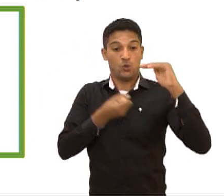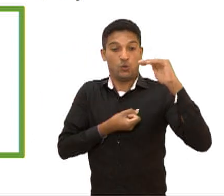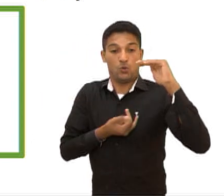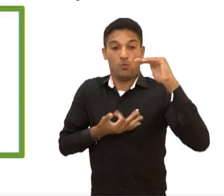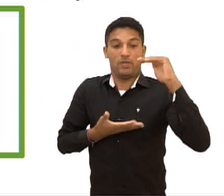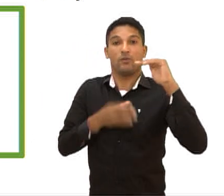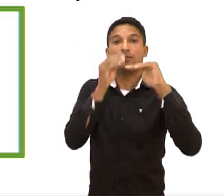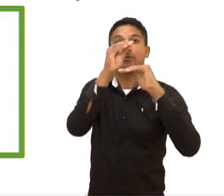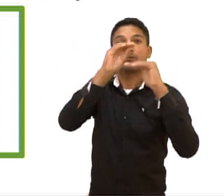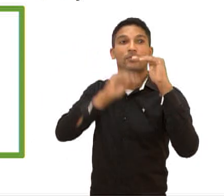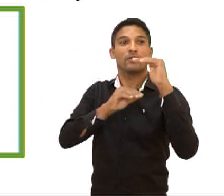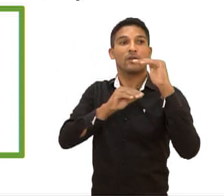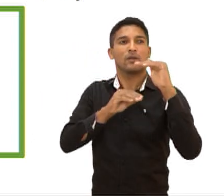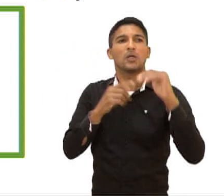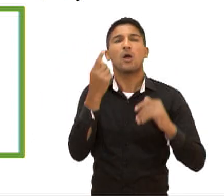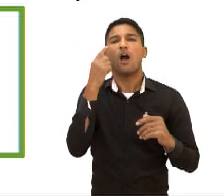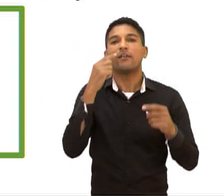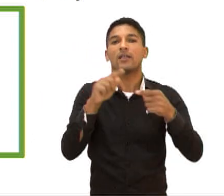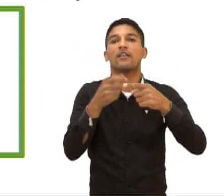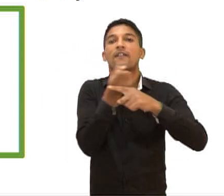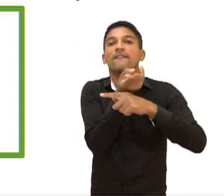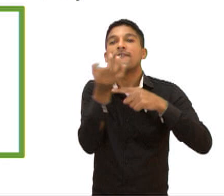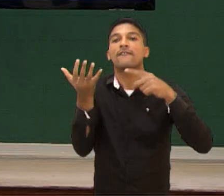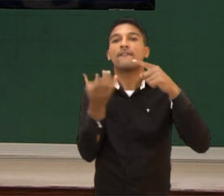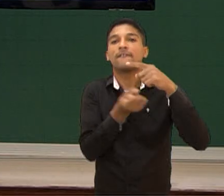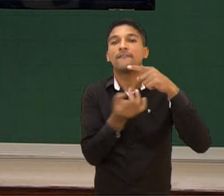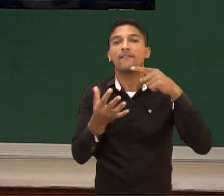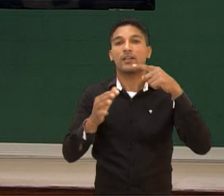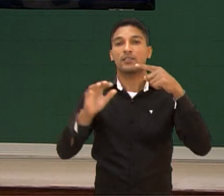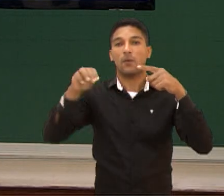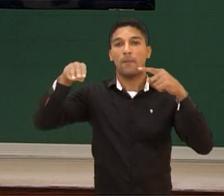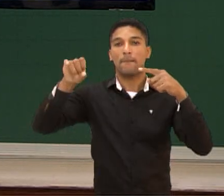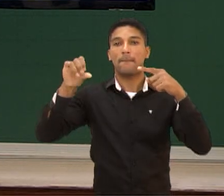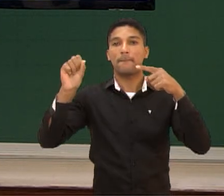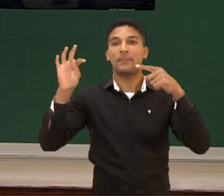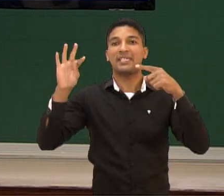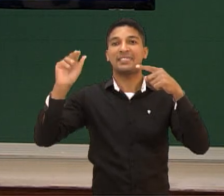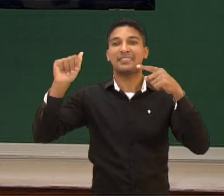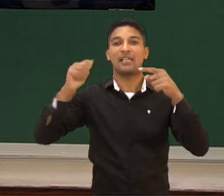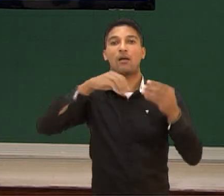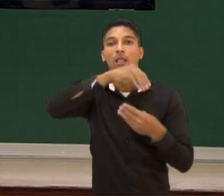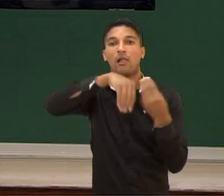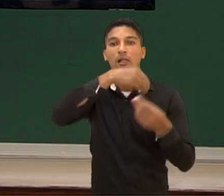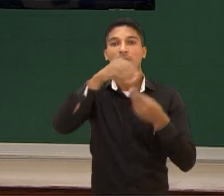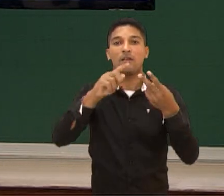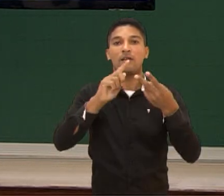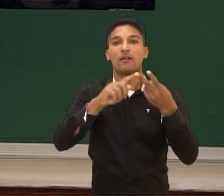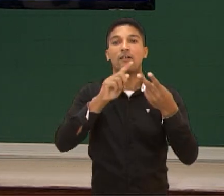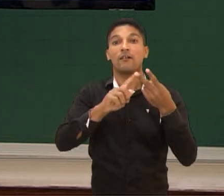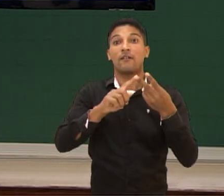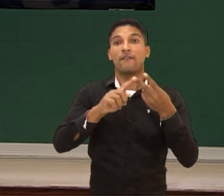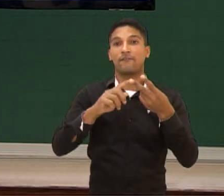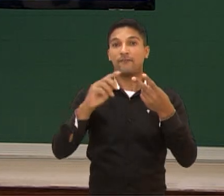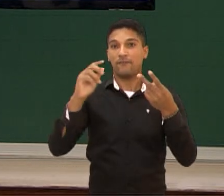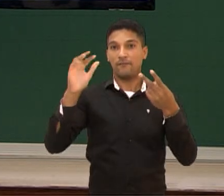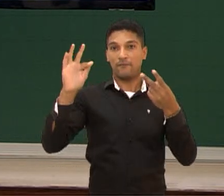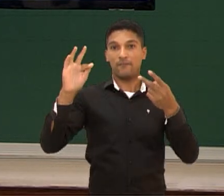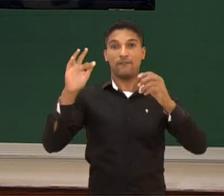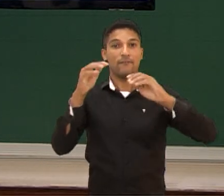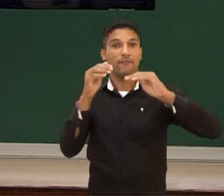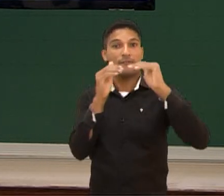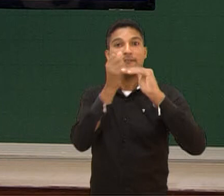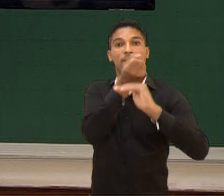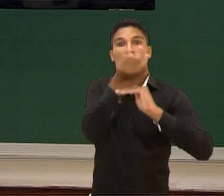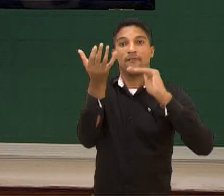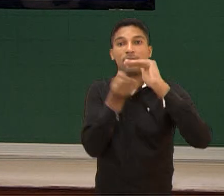as frações mistas, as frações próprias e as frações impróprias, certo? Qual eram as frações mistas mesmo? Aquela fração